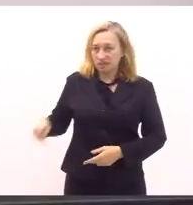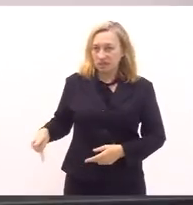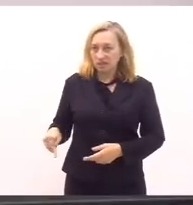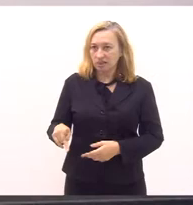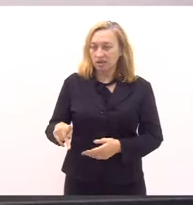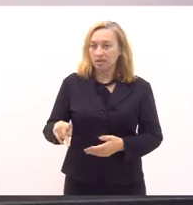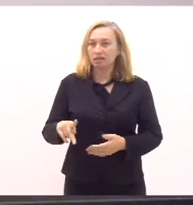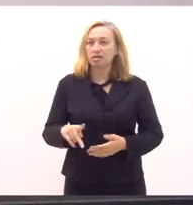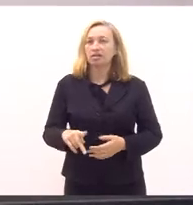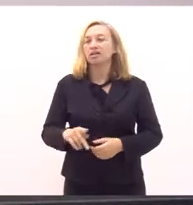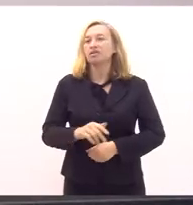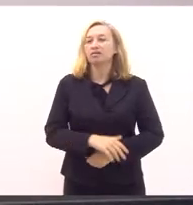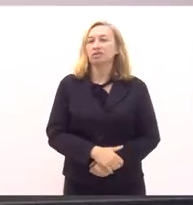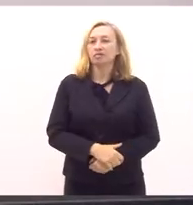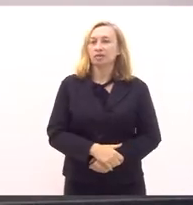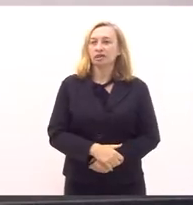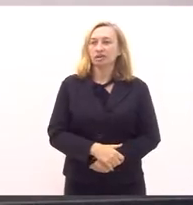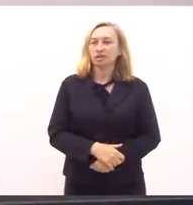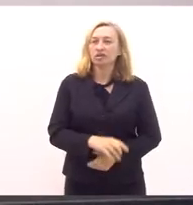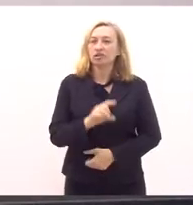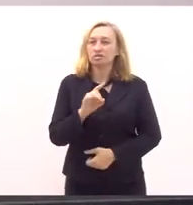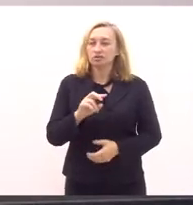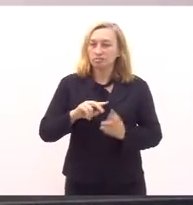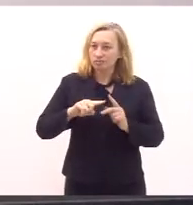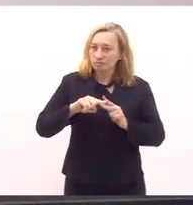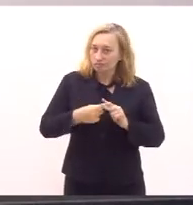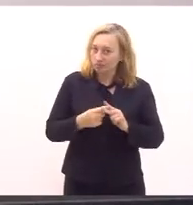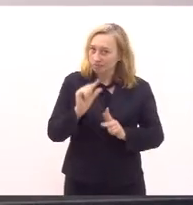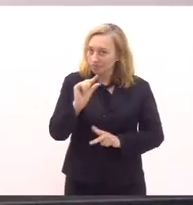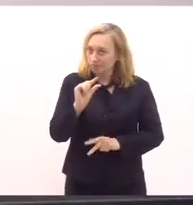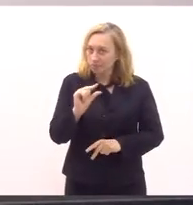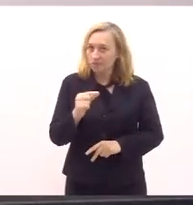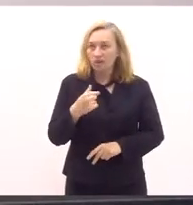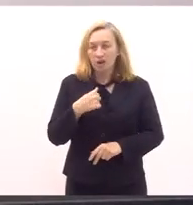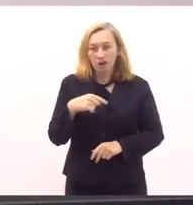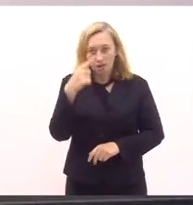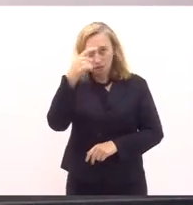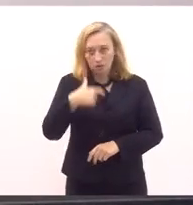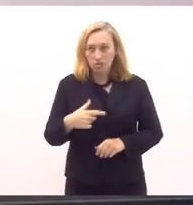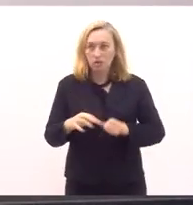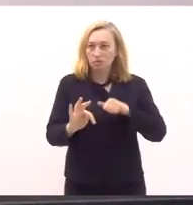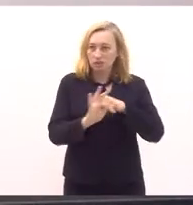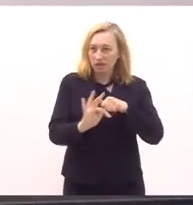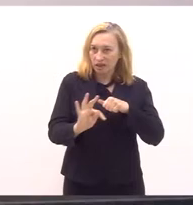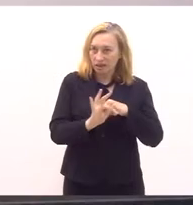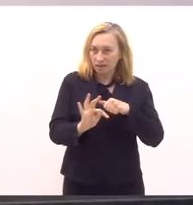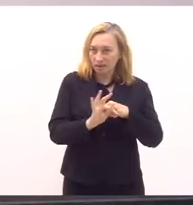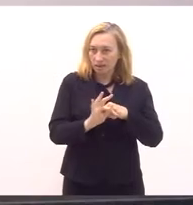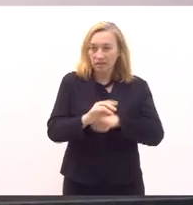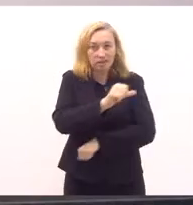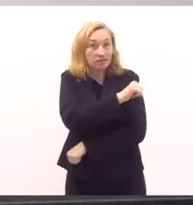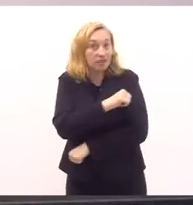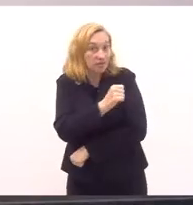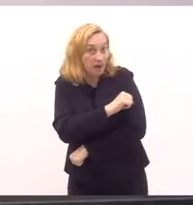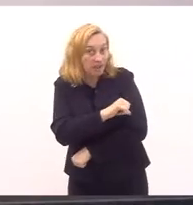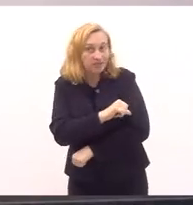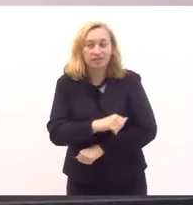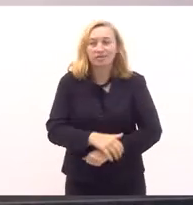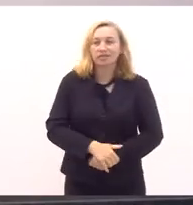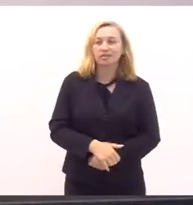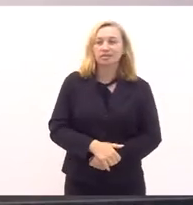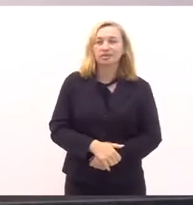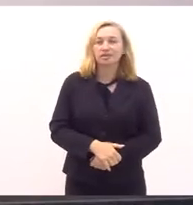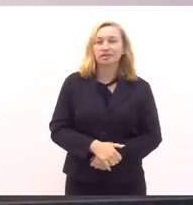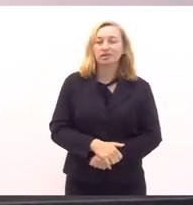CSBRJ. E só fazendo uma correção, eu sou técnica e auxiliar de enfermagem. Tá? E